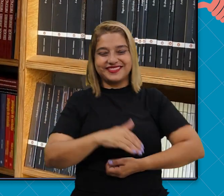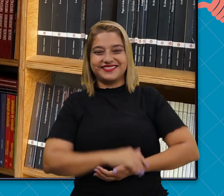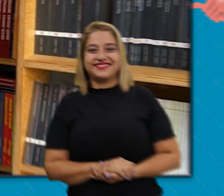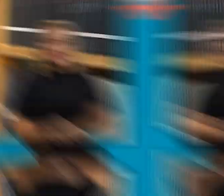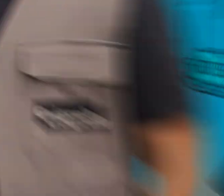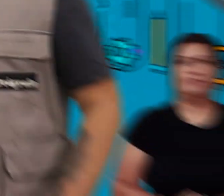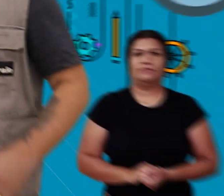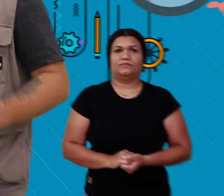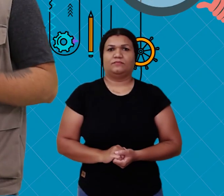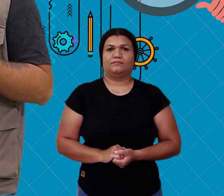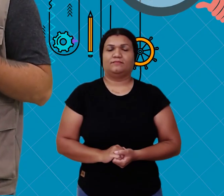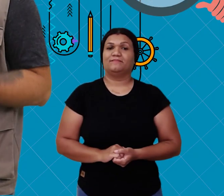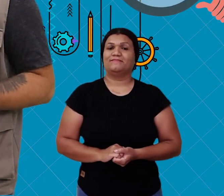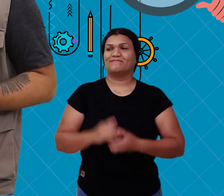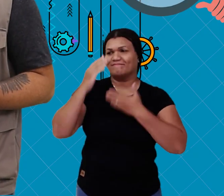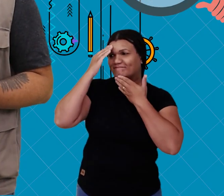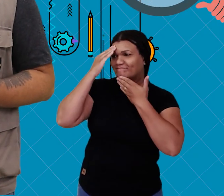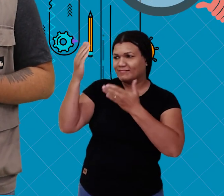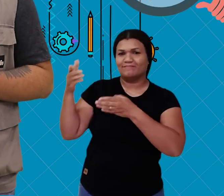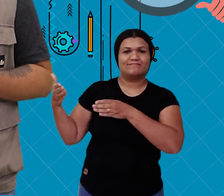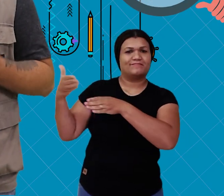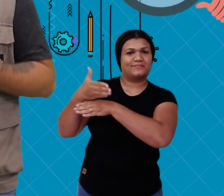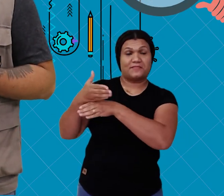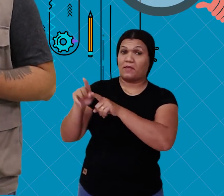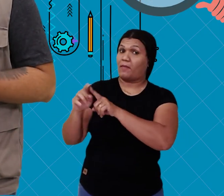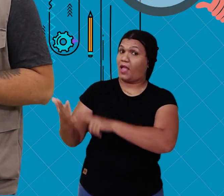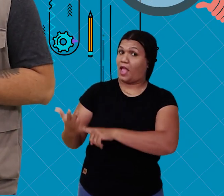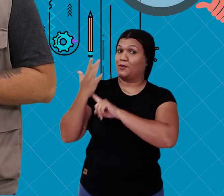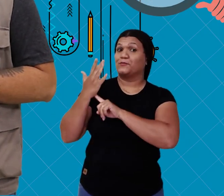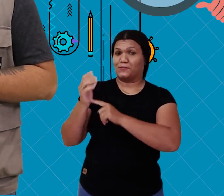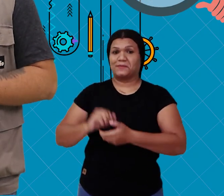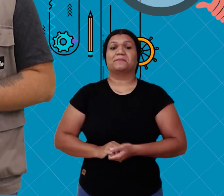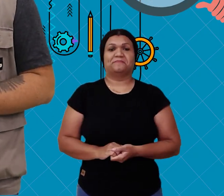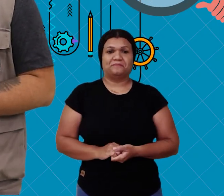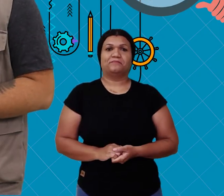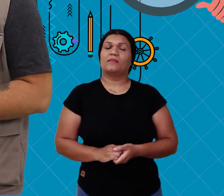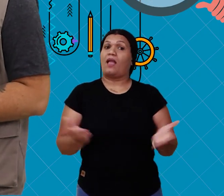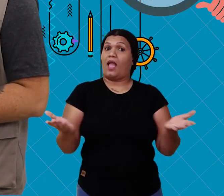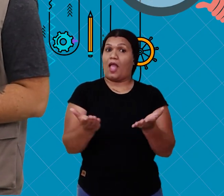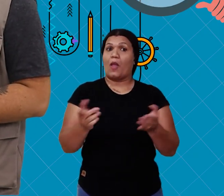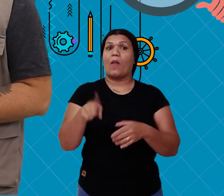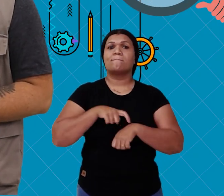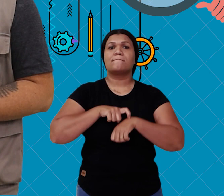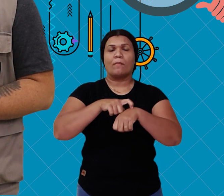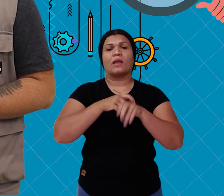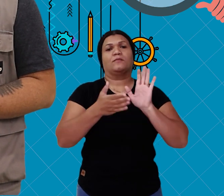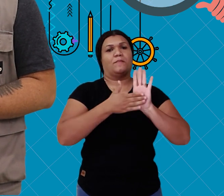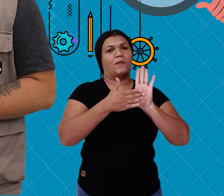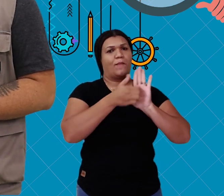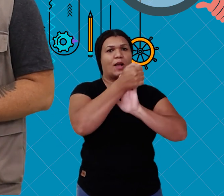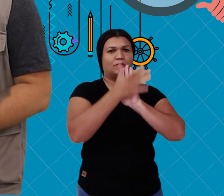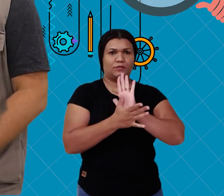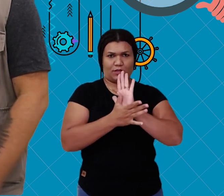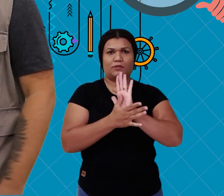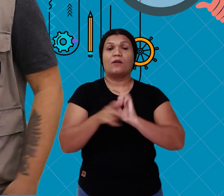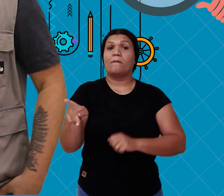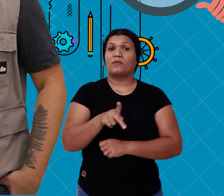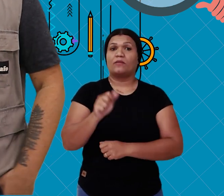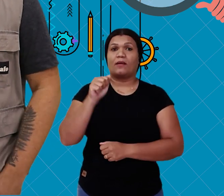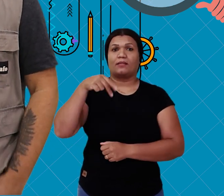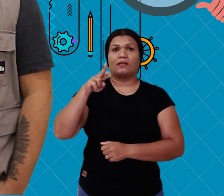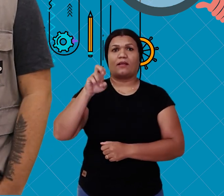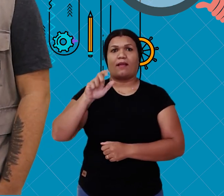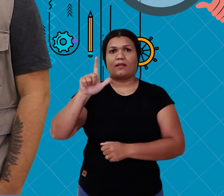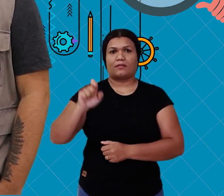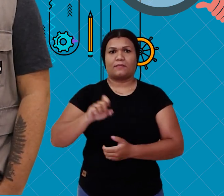até a próxima. Então, obrigado pela participação e ajuda, professor Youssef. Agora é hora da nossa proposta de